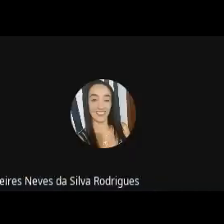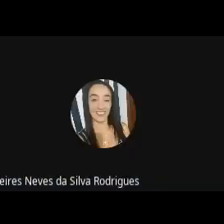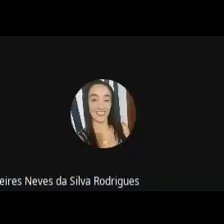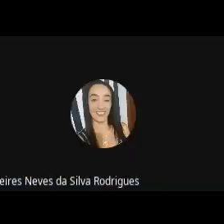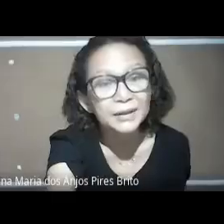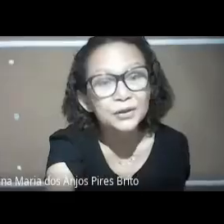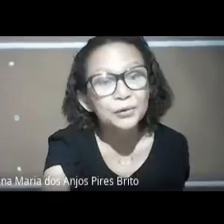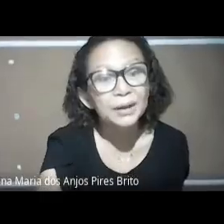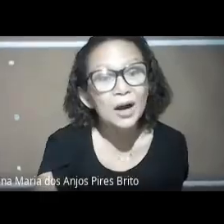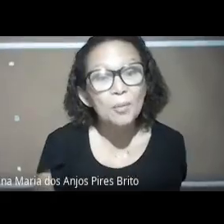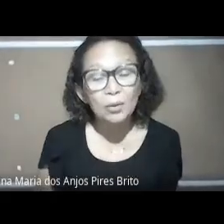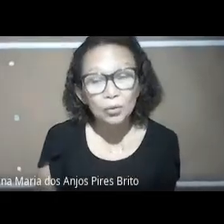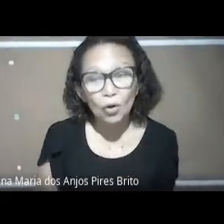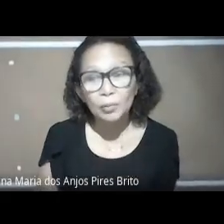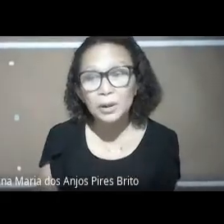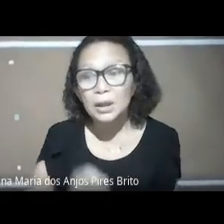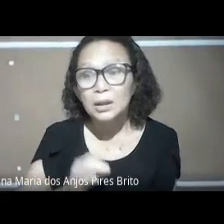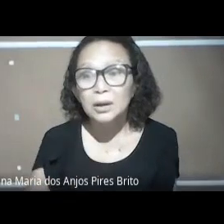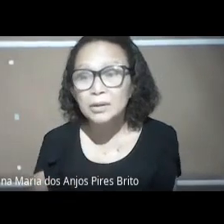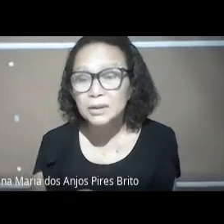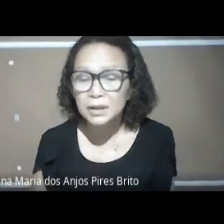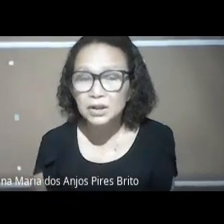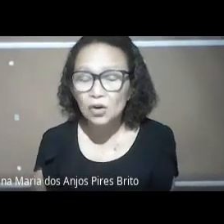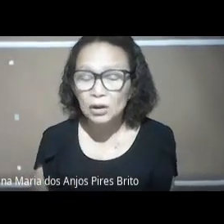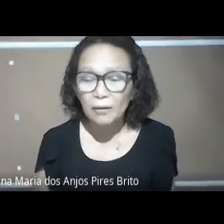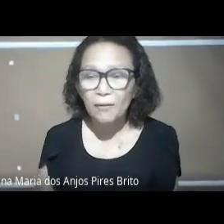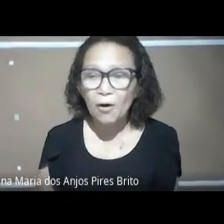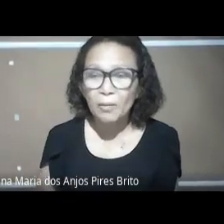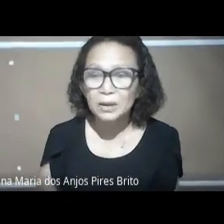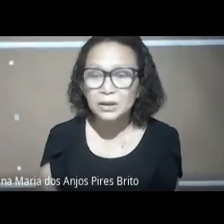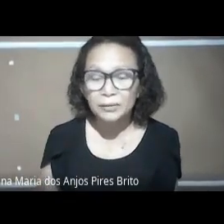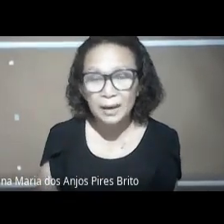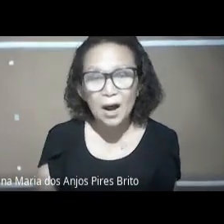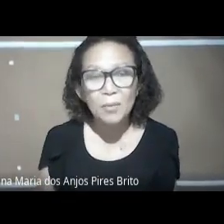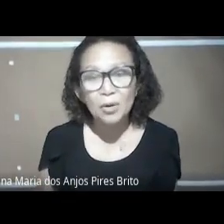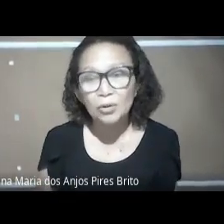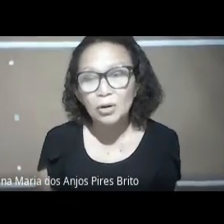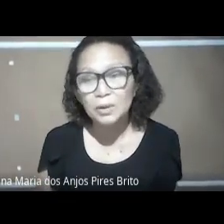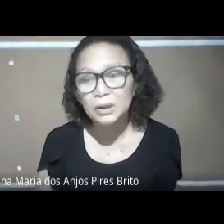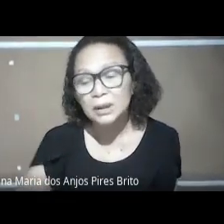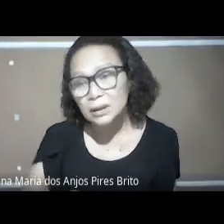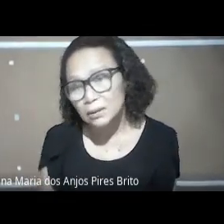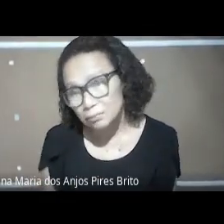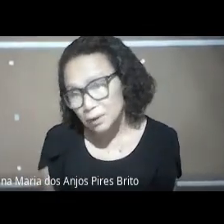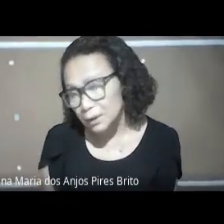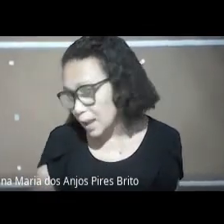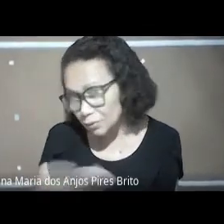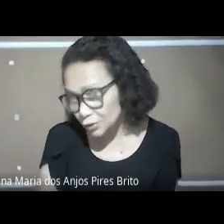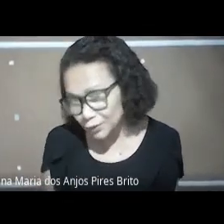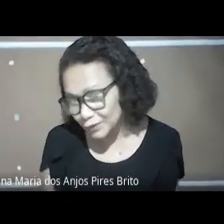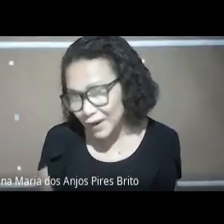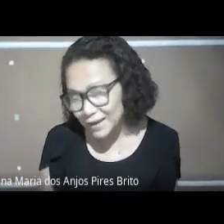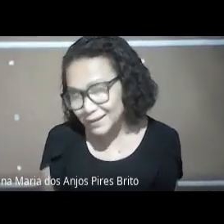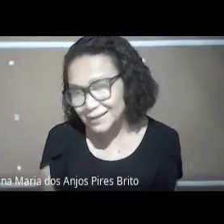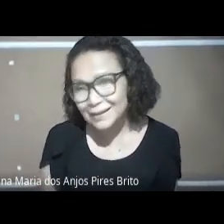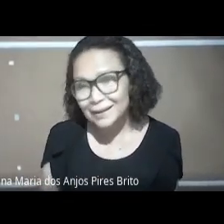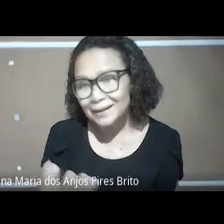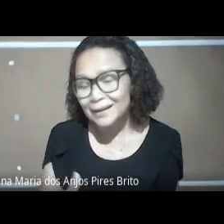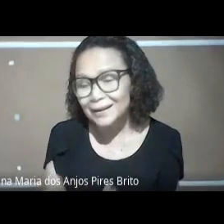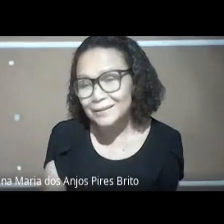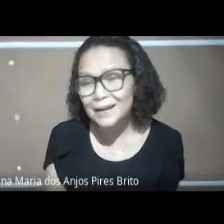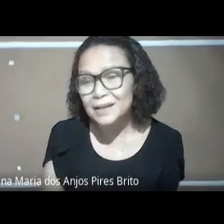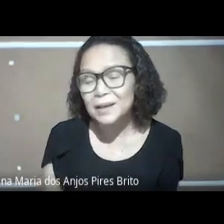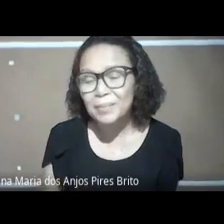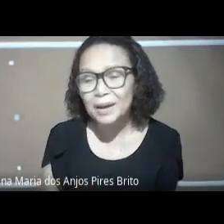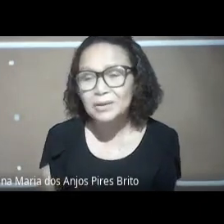Silvana, né? Silvana. Silvana é o meu nome. Não existe outra forma de falar o meu nome, nenhum de vocês,